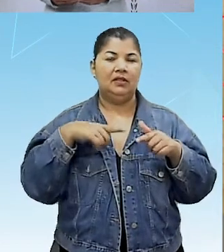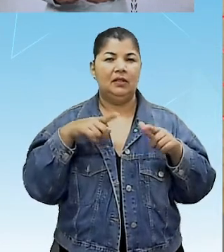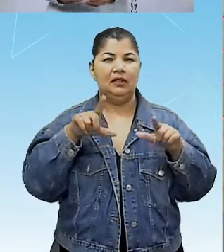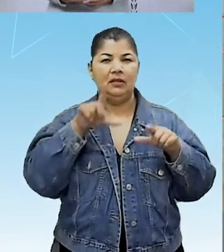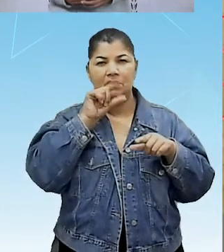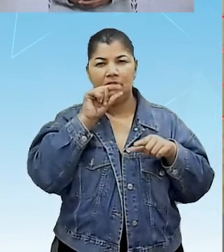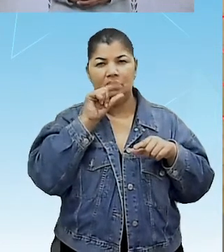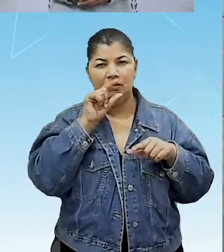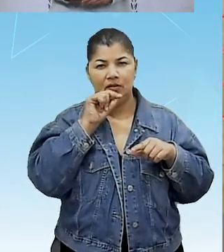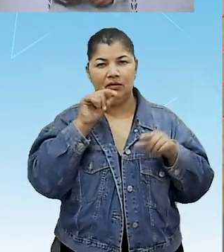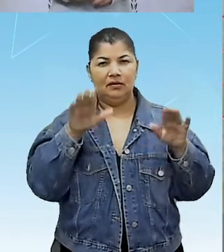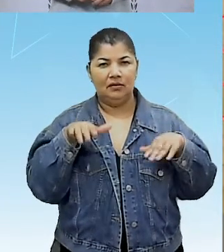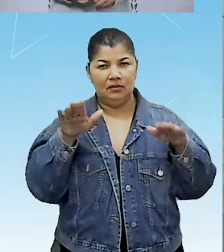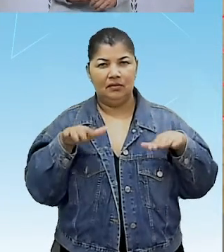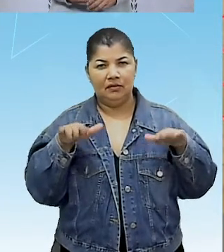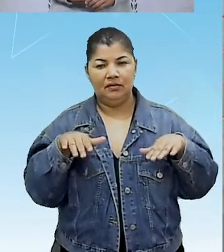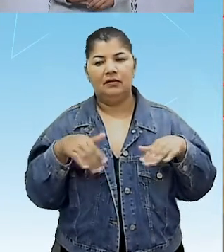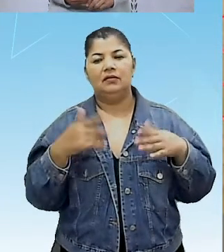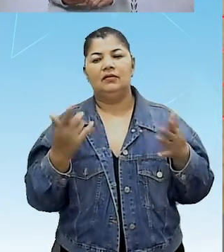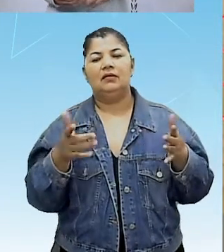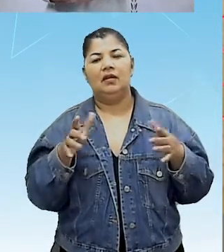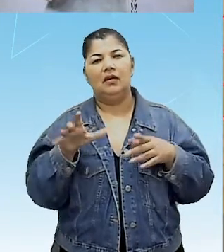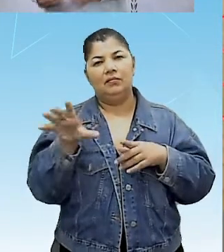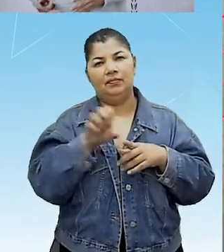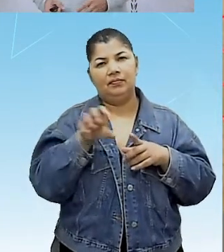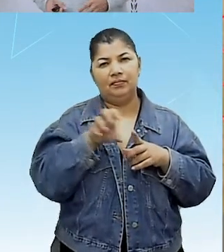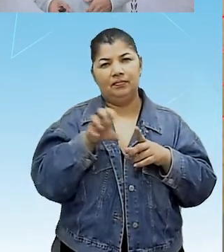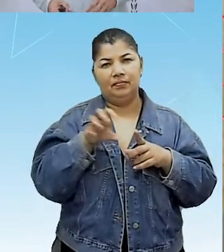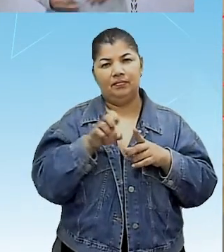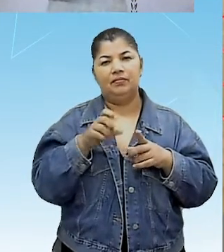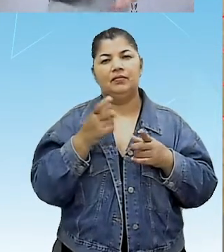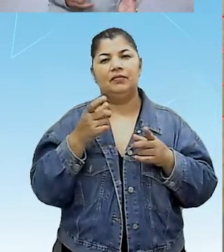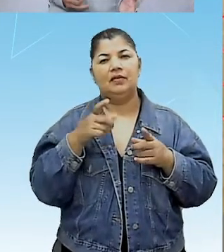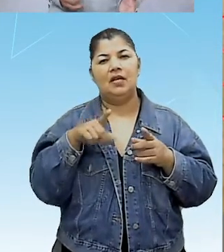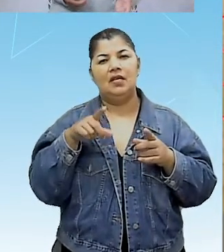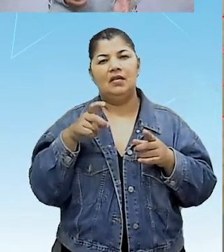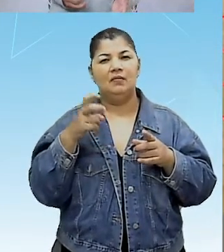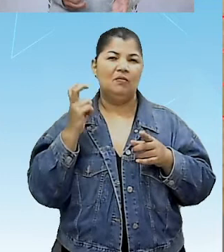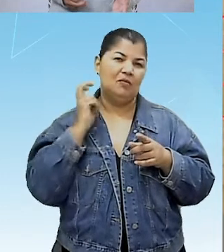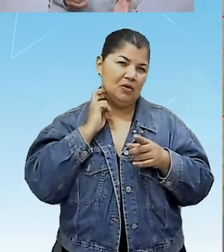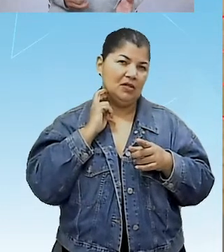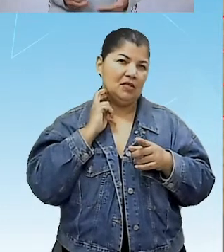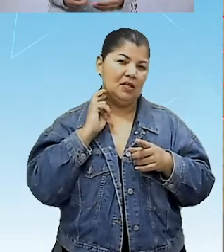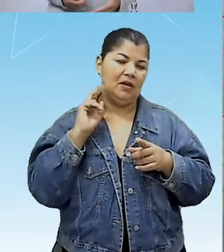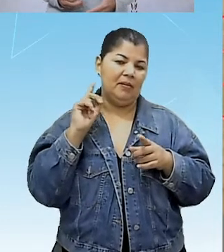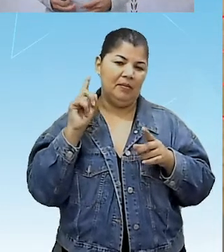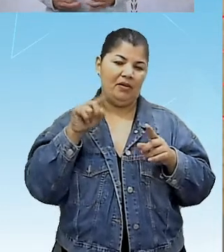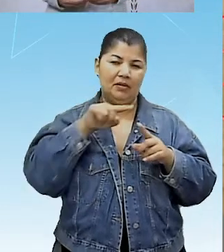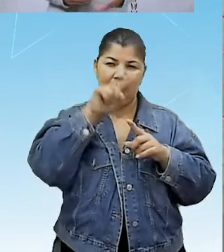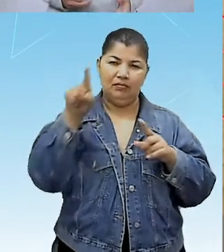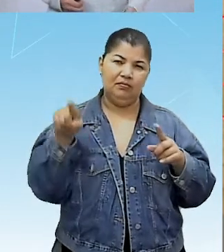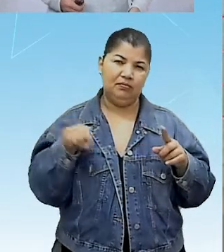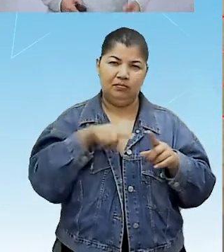Porque atrai pelo campo eletromagnético muitos morcegos e pode bater nas pás, nas hélices, e